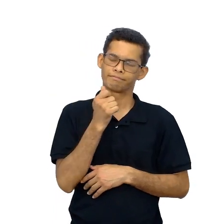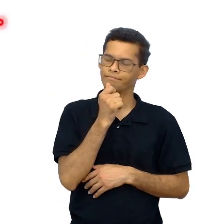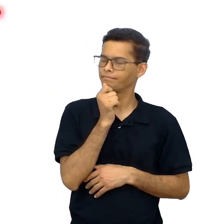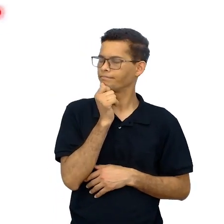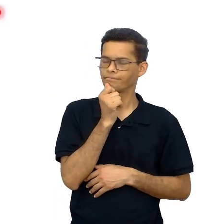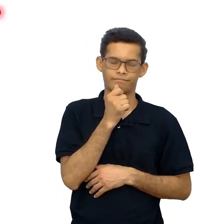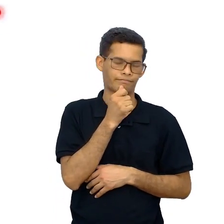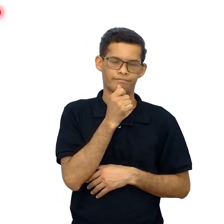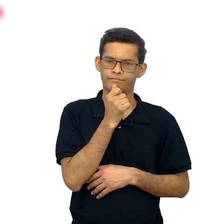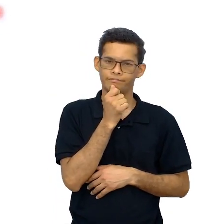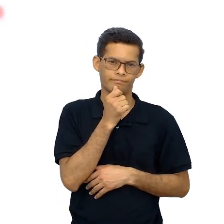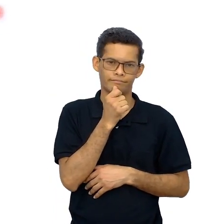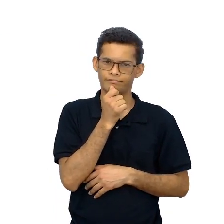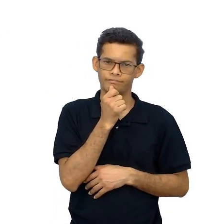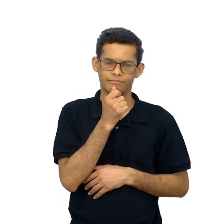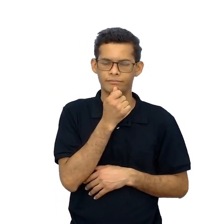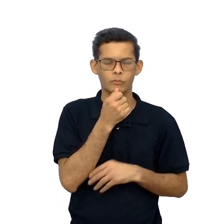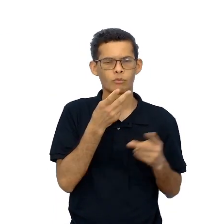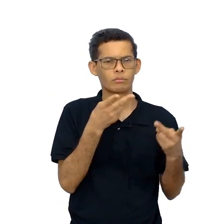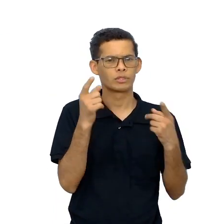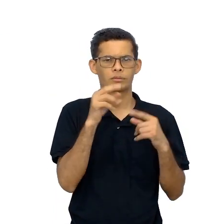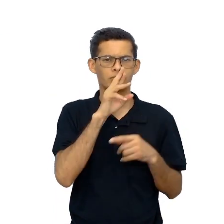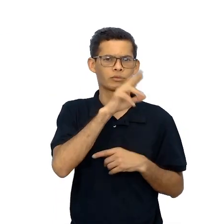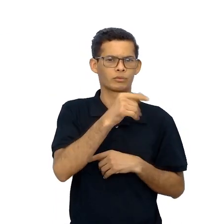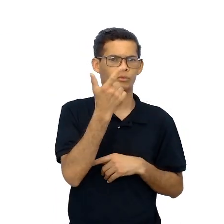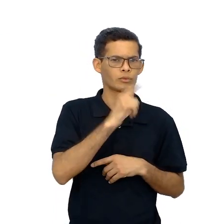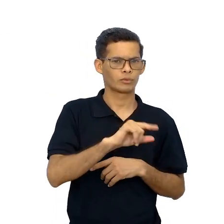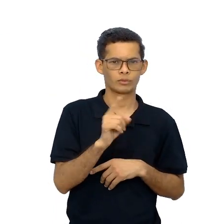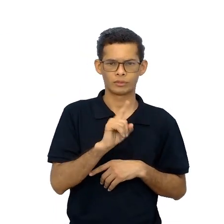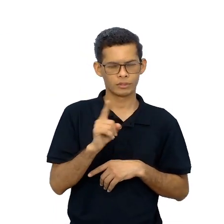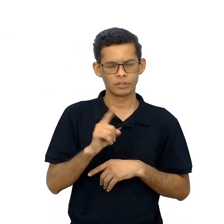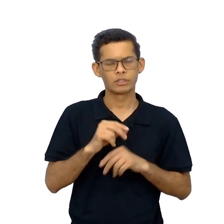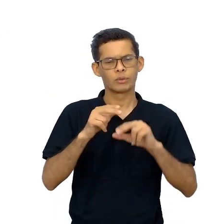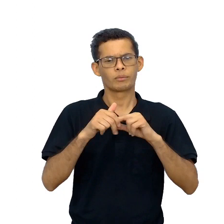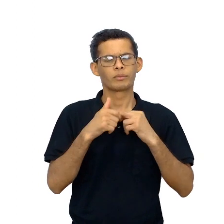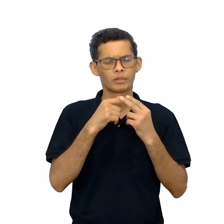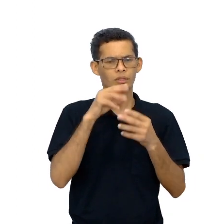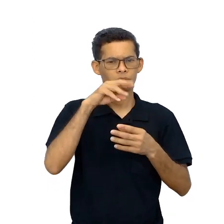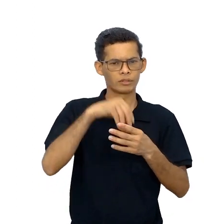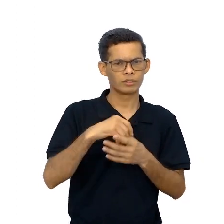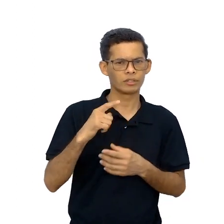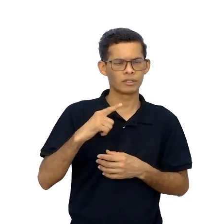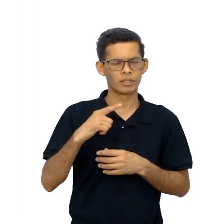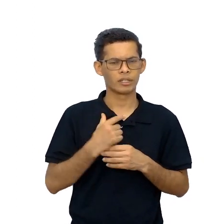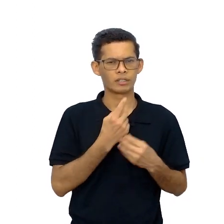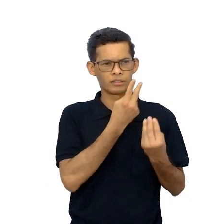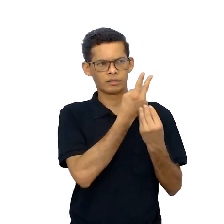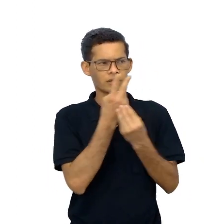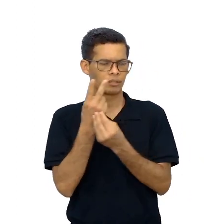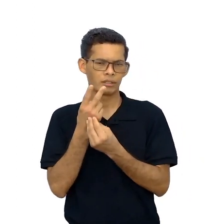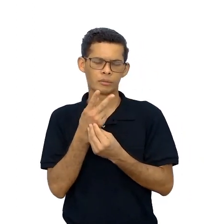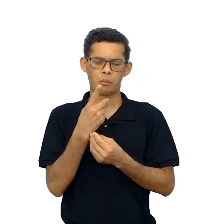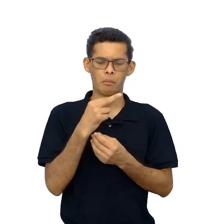P1, não deram conta ainda de resolver um problema que envolve a proporcionalidade, e a gente se